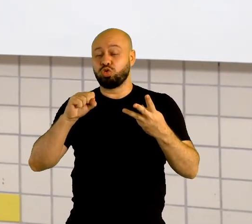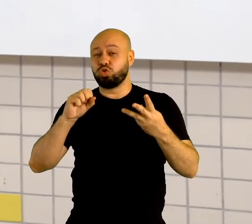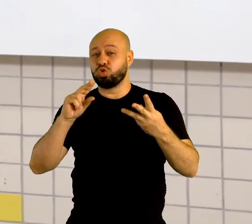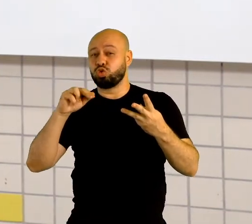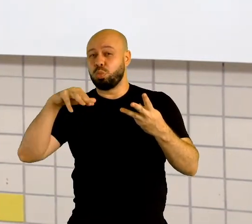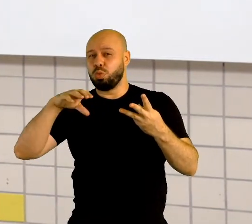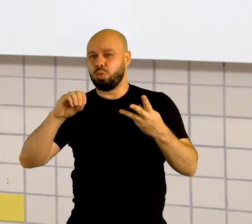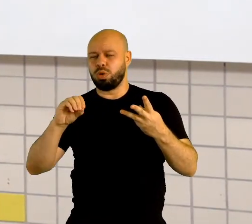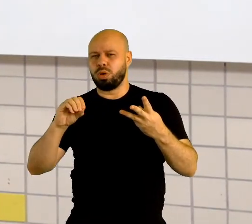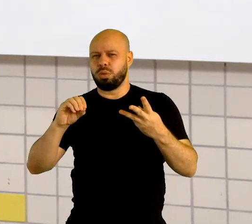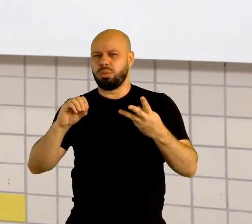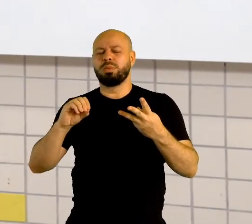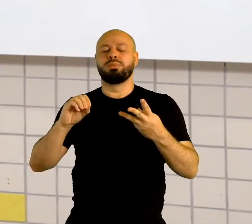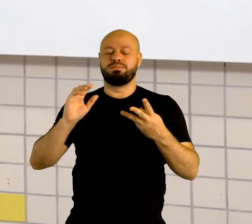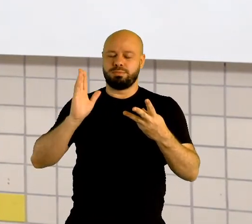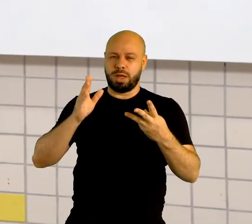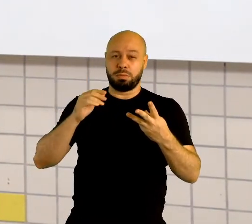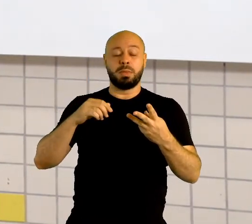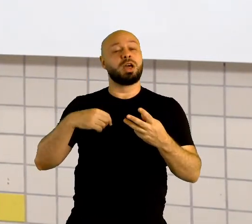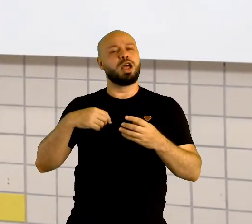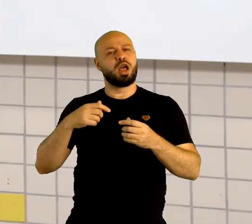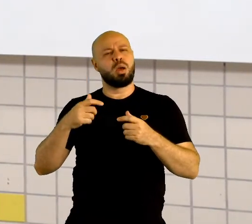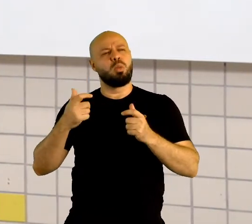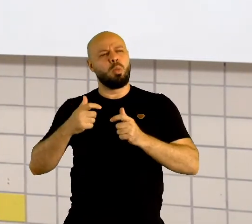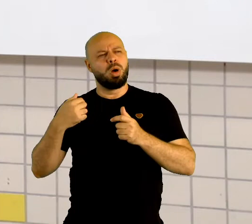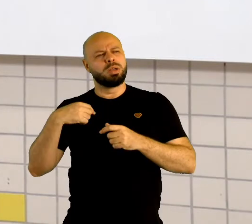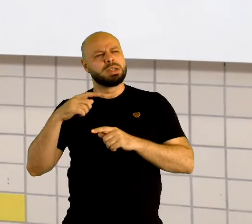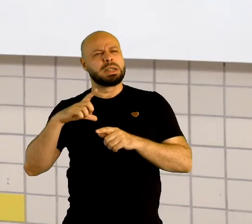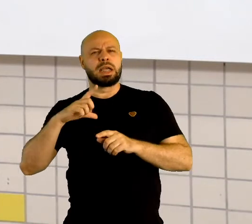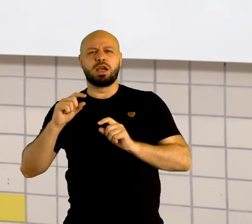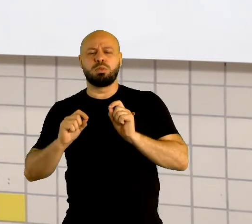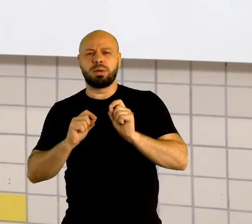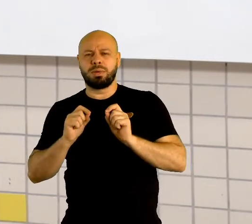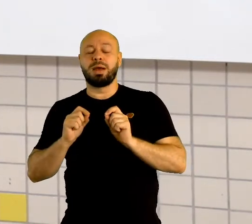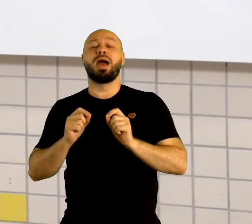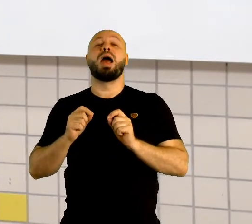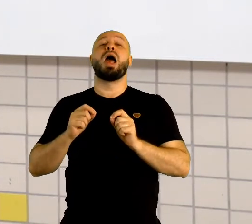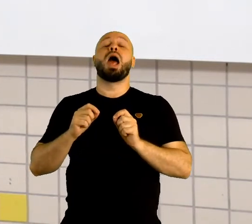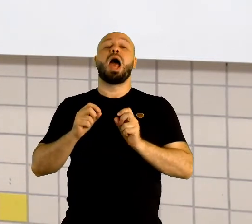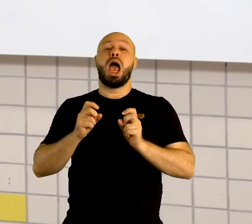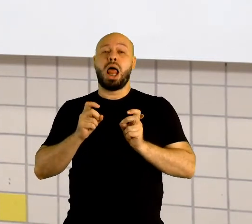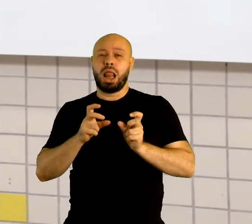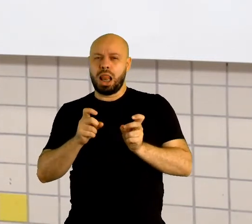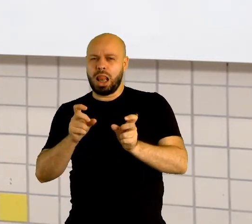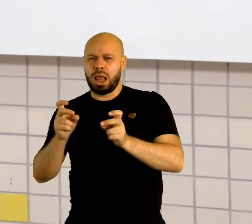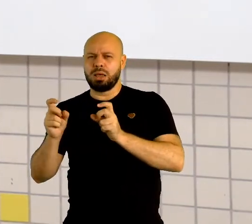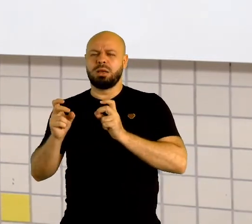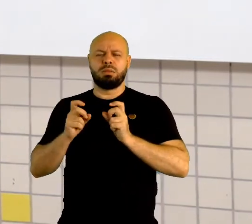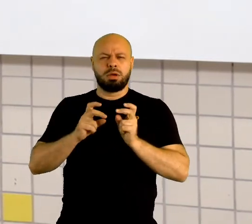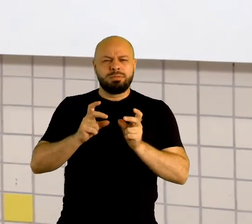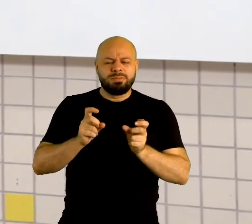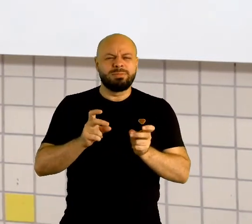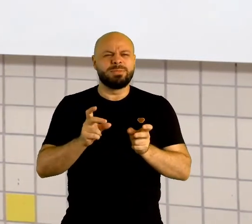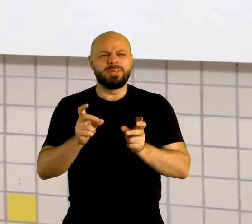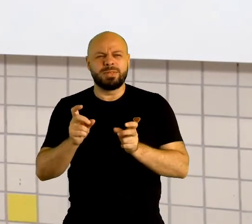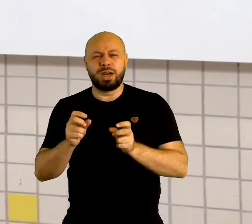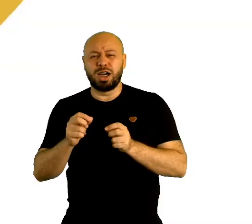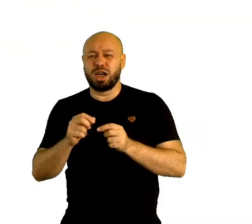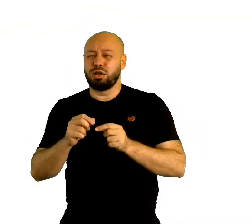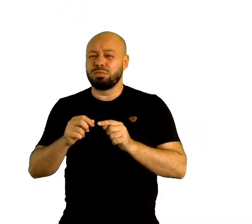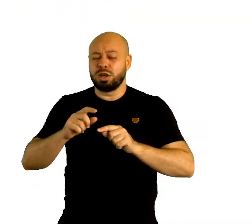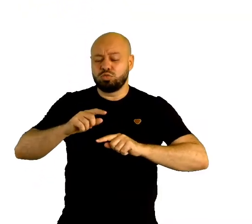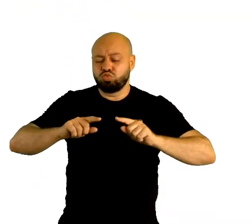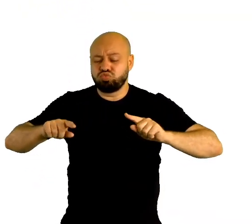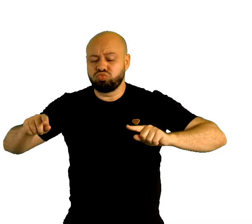gente adquire aí no comércio, no mercado, nas lojas, bem direto ao nosso consumo.